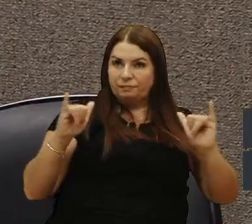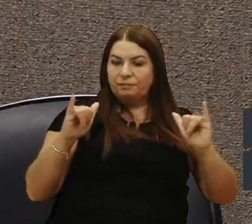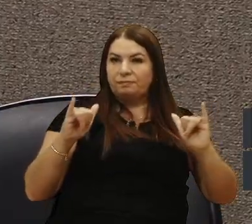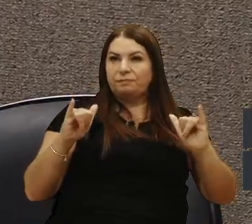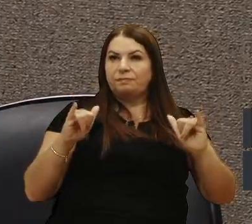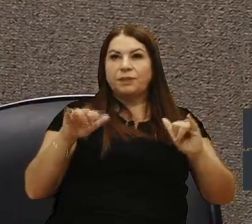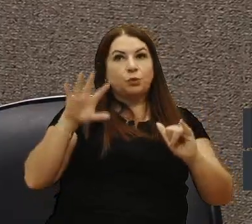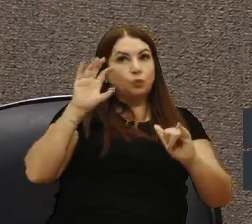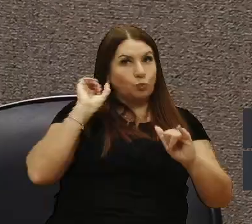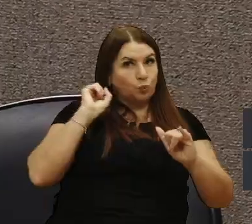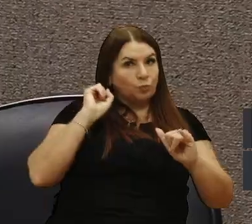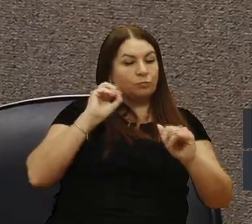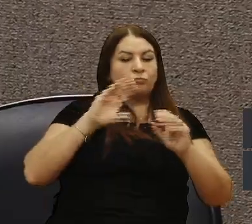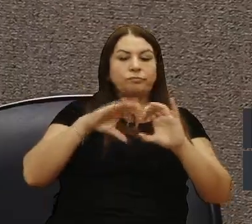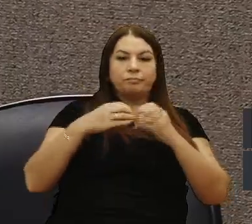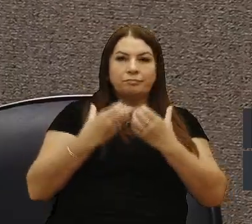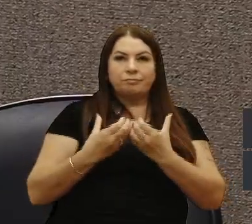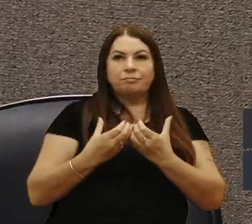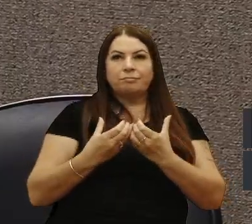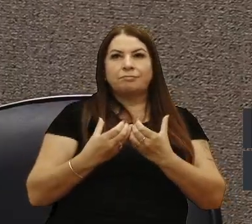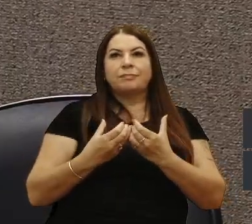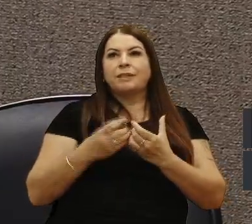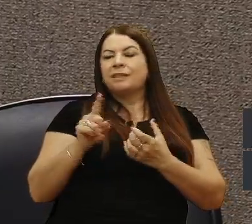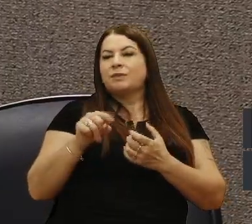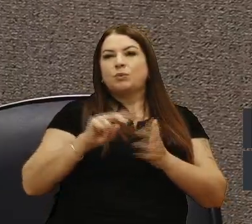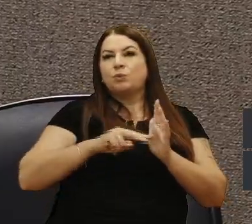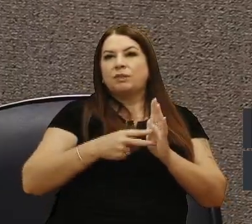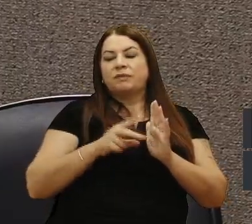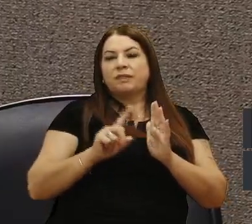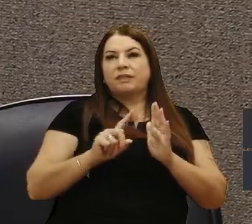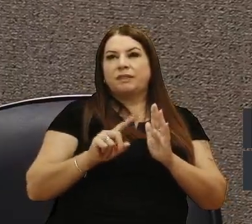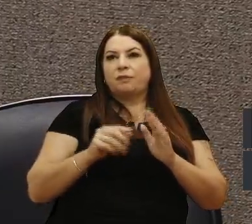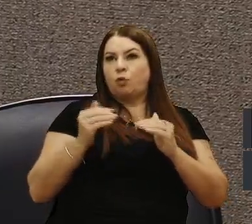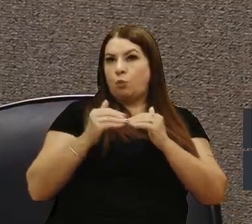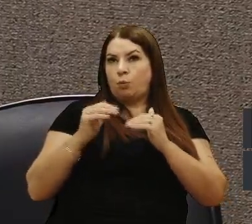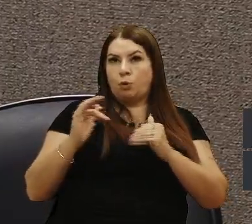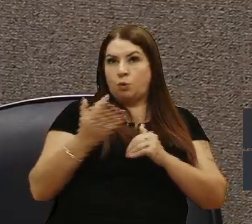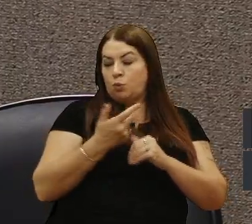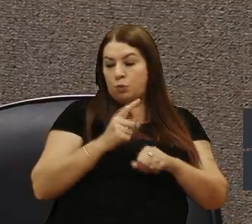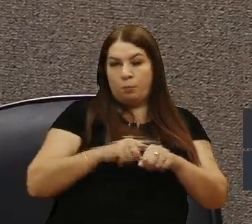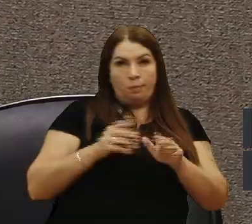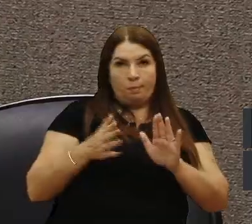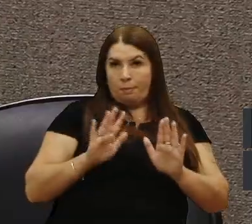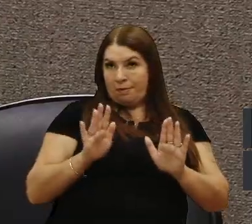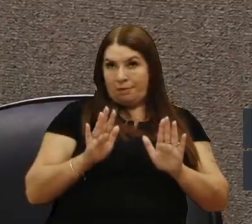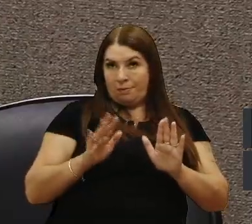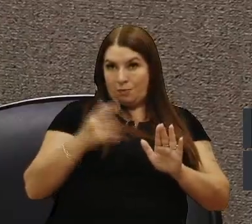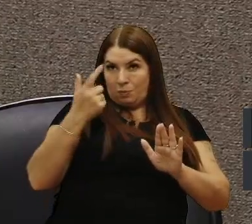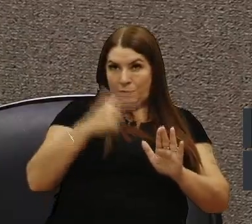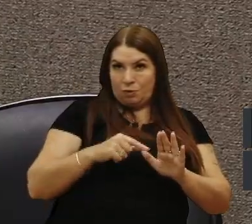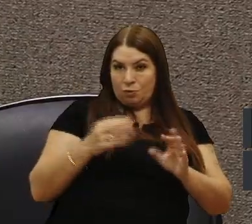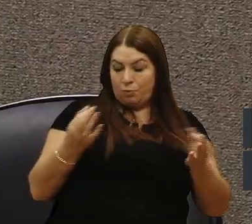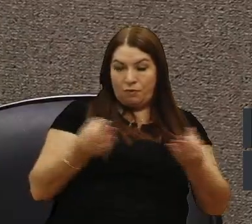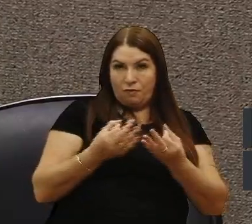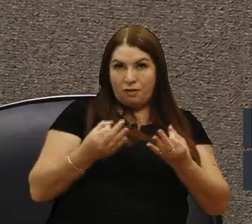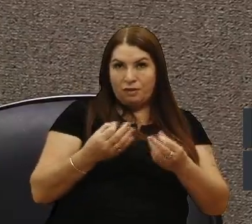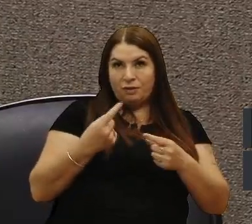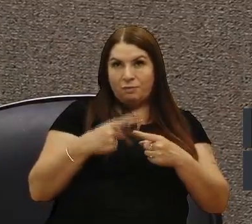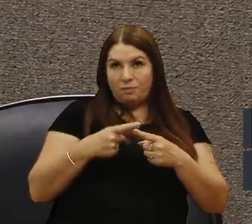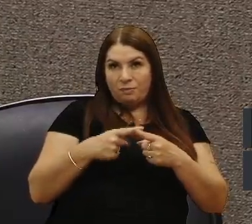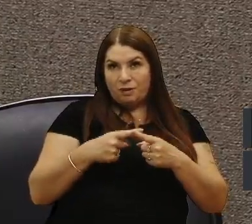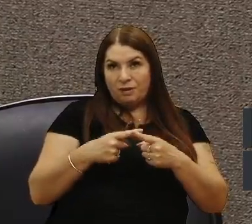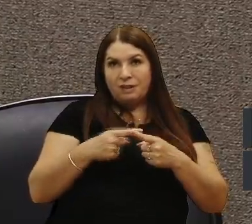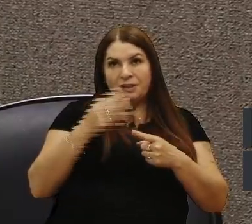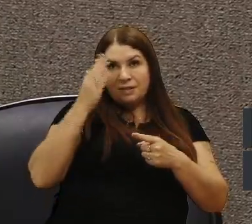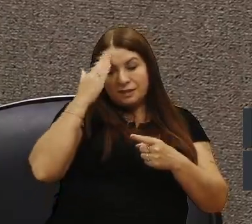de escuta da comunidade. E isso não quer dizer que a gente vai concordar em todos os momentos ou que a gente acha que é tudo perfeito, até porque a